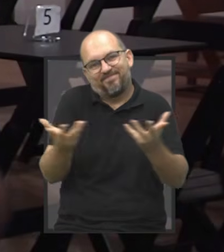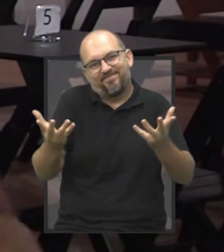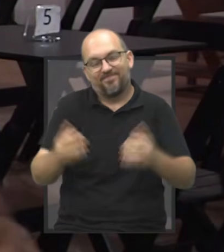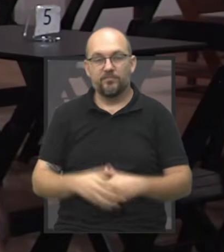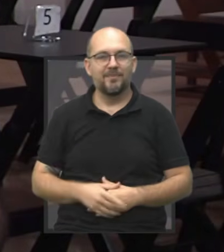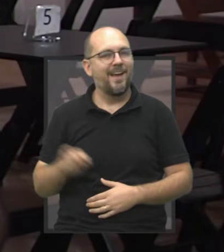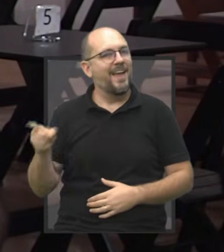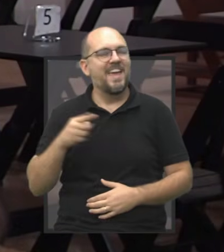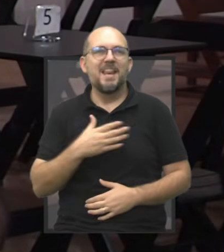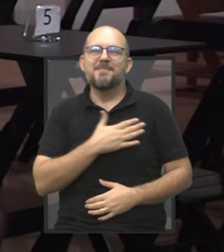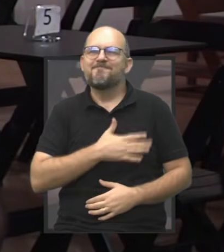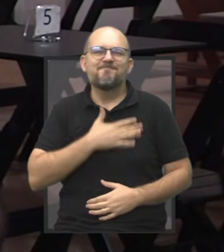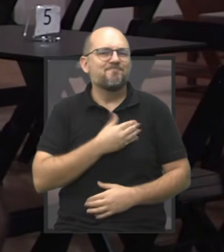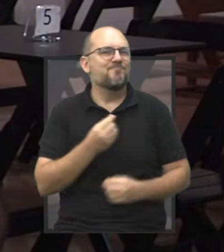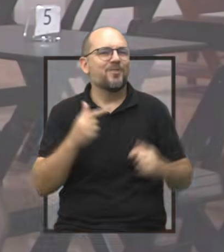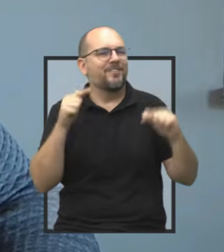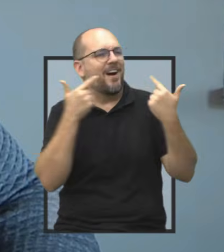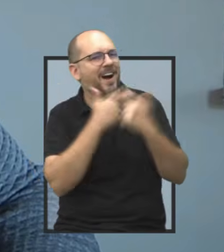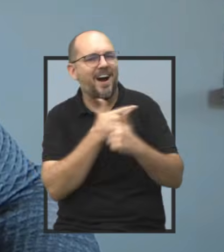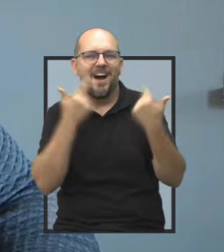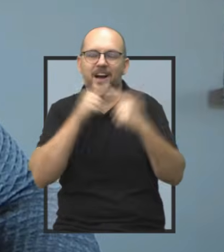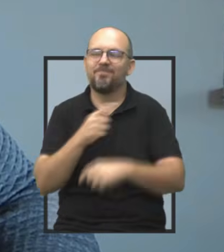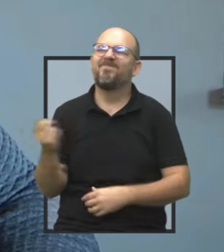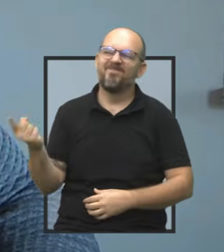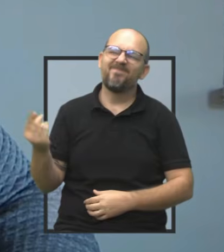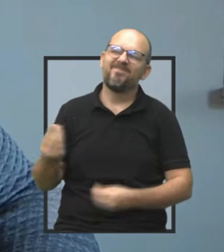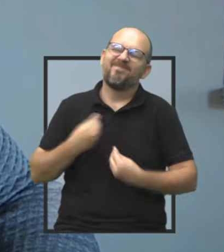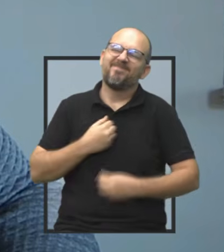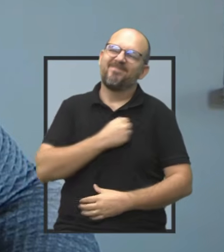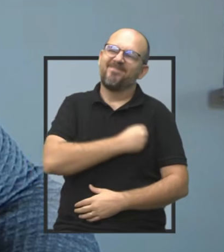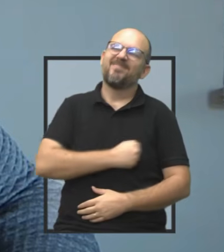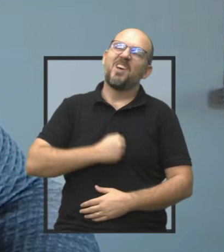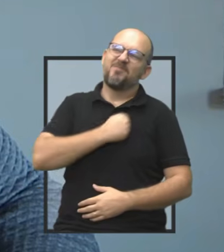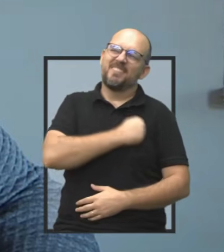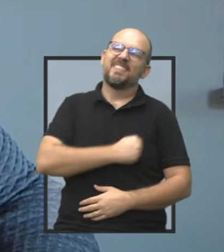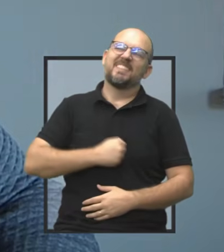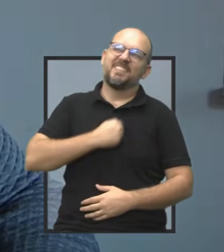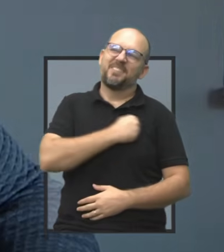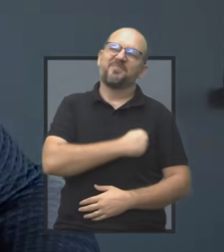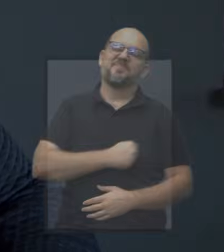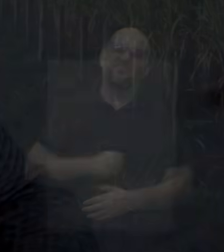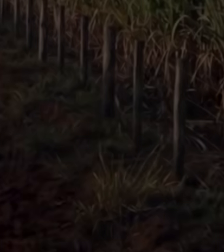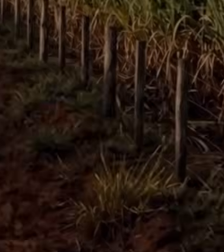cara mais extrovertido da vida que eu vi. Deixou muitas saudades.